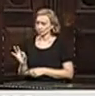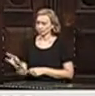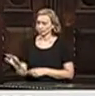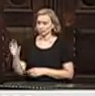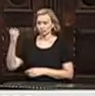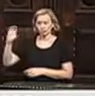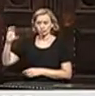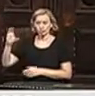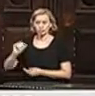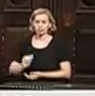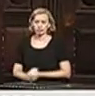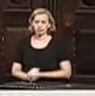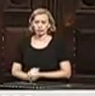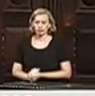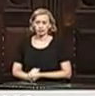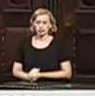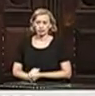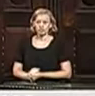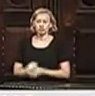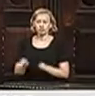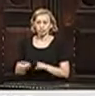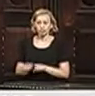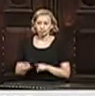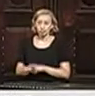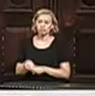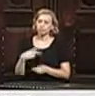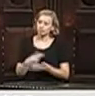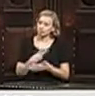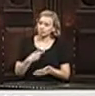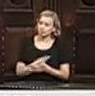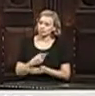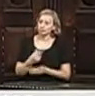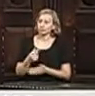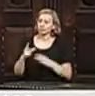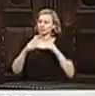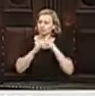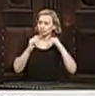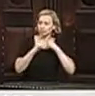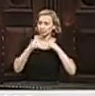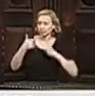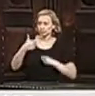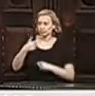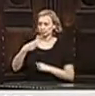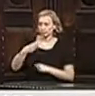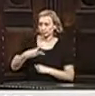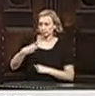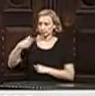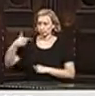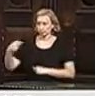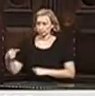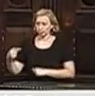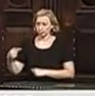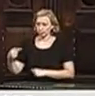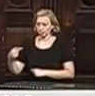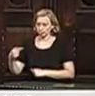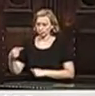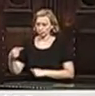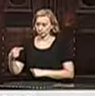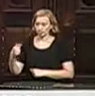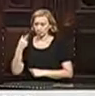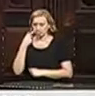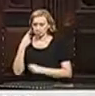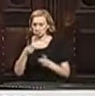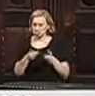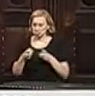mais, fere os artigos 37 e seu correspondente na Constituição